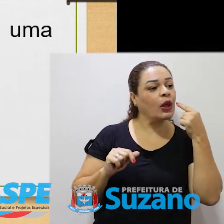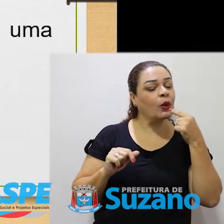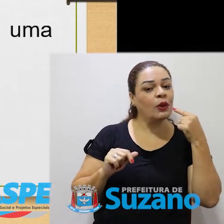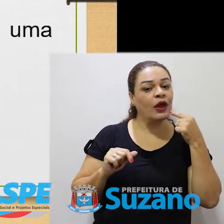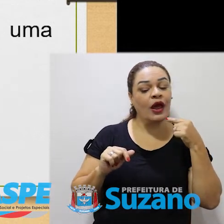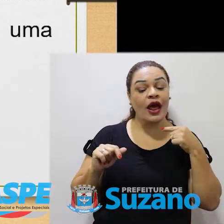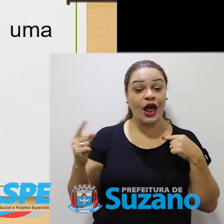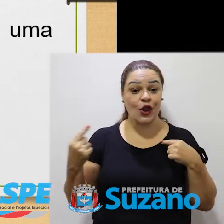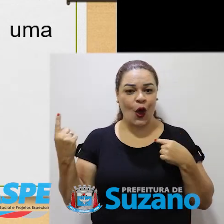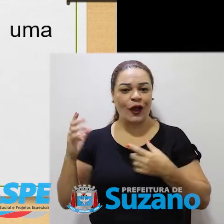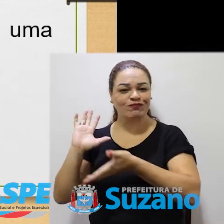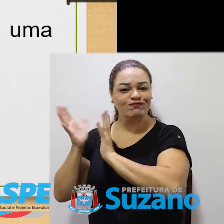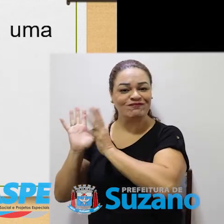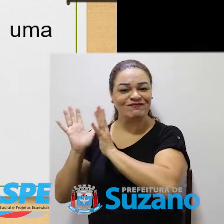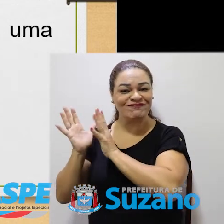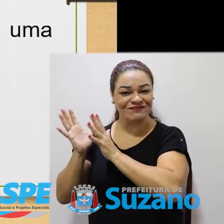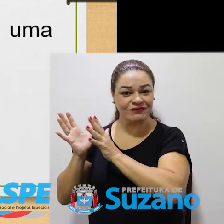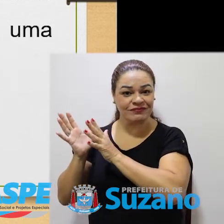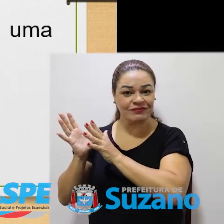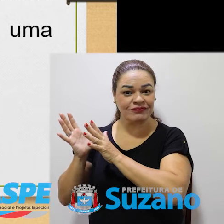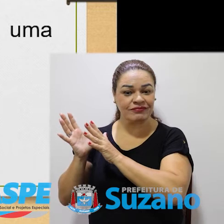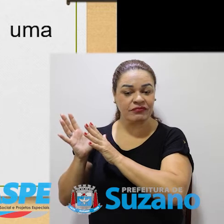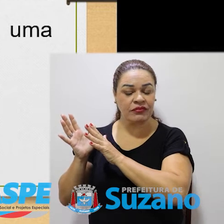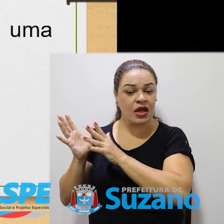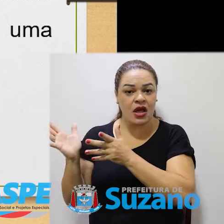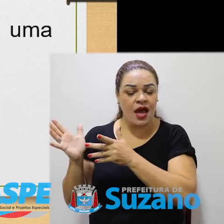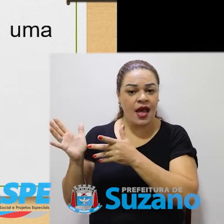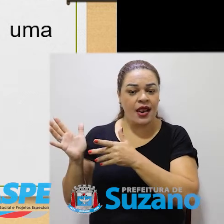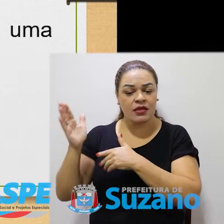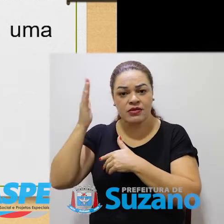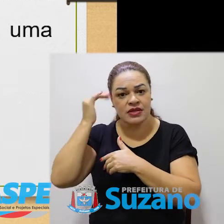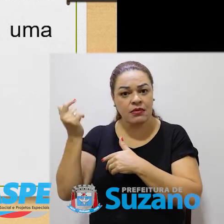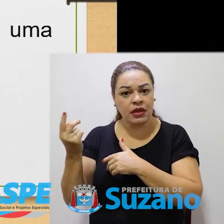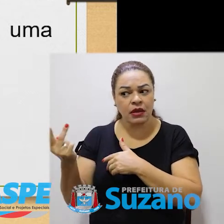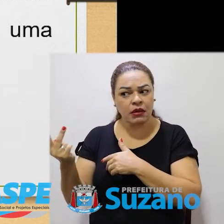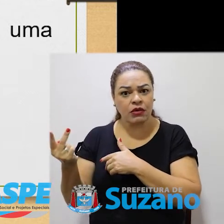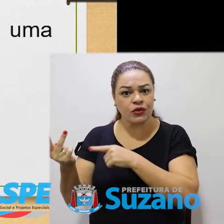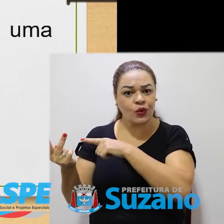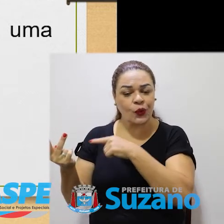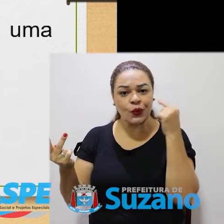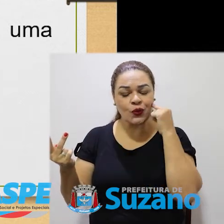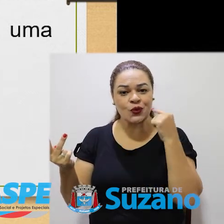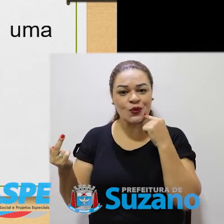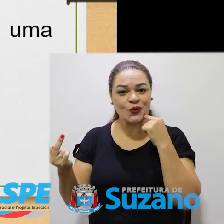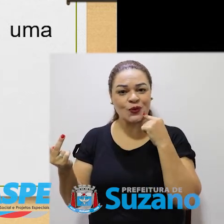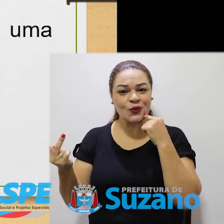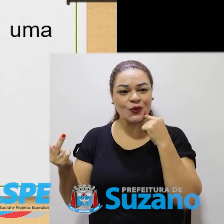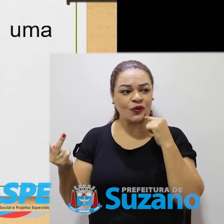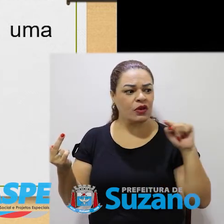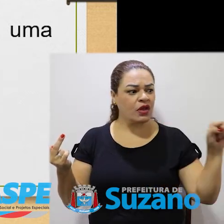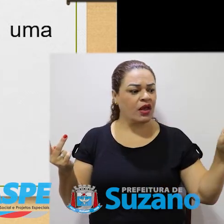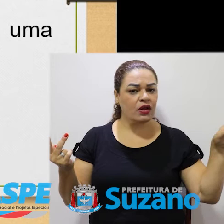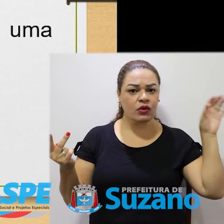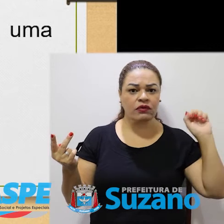outros. Então perguntou se somente a amiga e sua mãe eram assim. E sua mãe lhe explicou que era a sua família que era